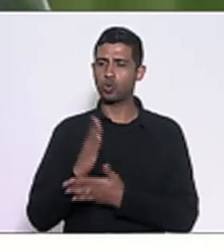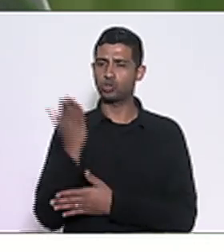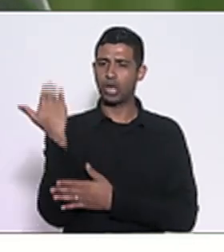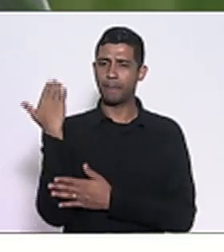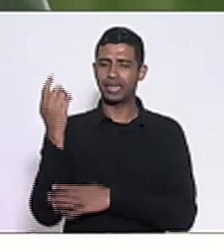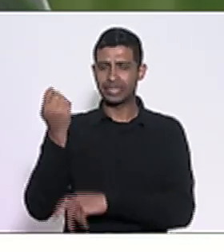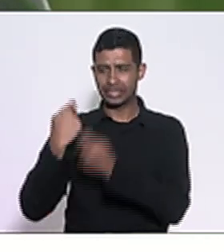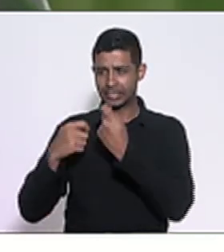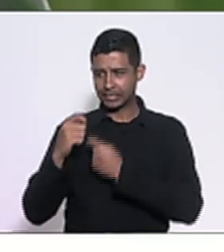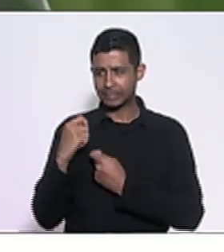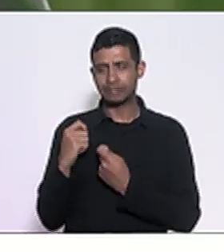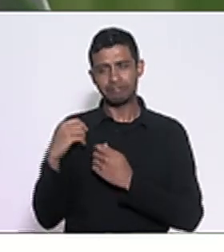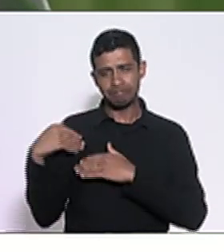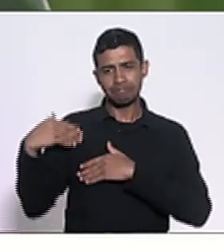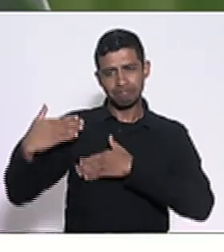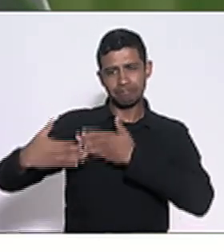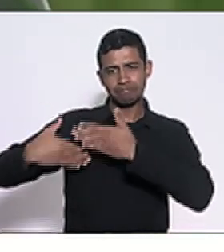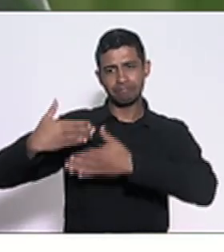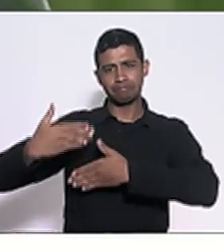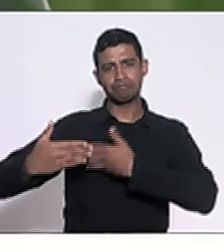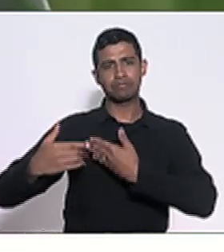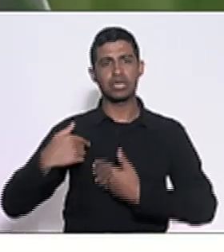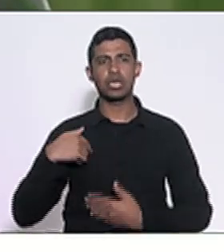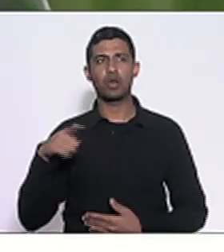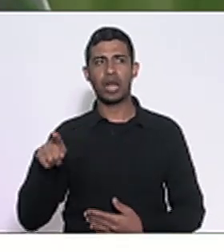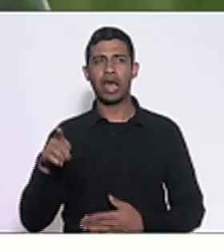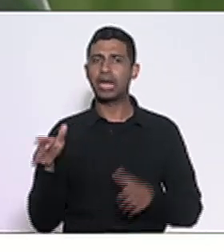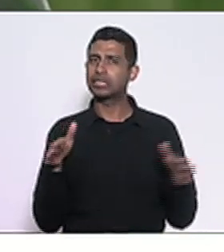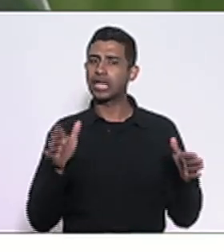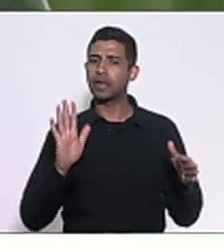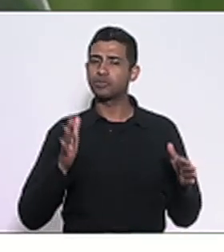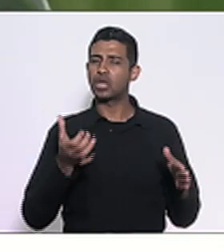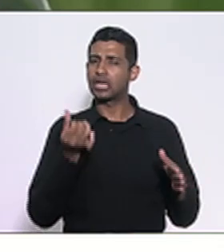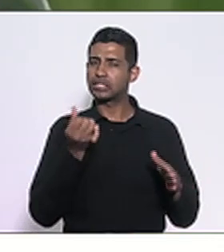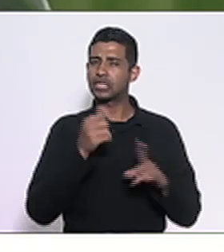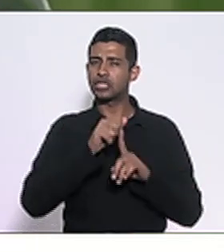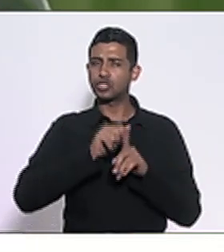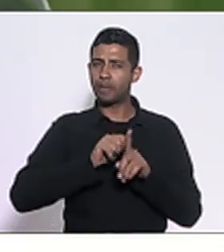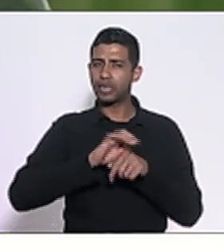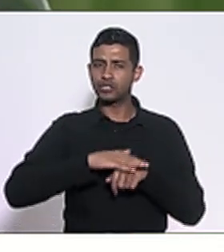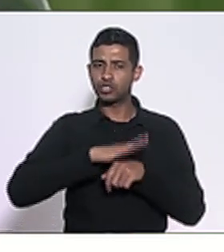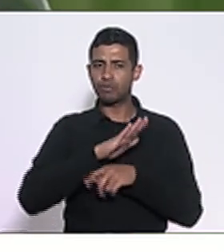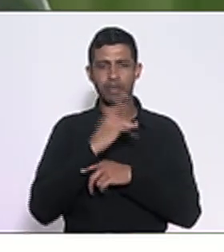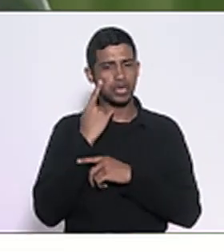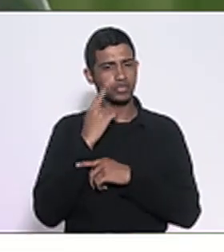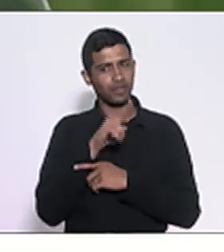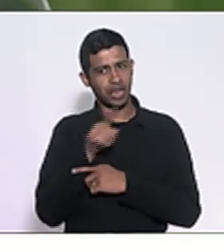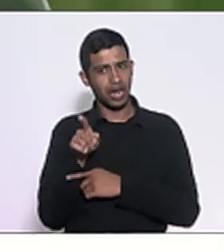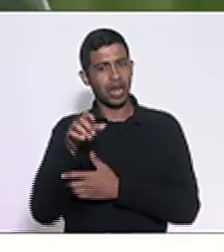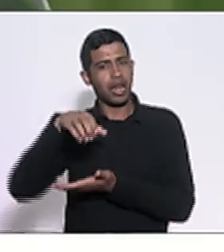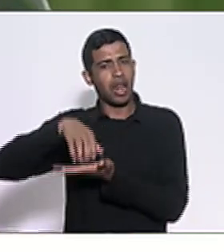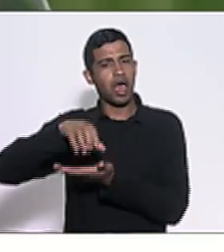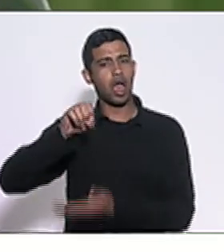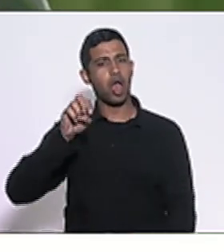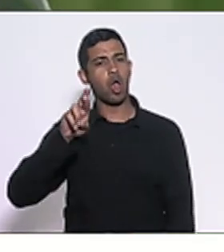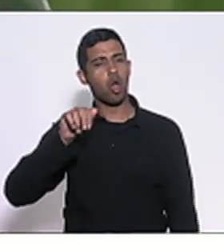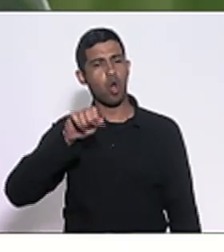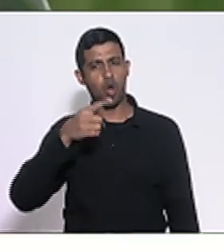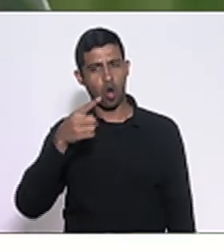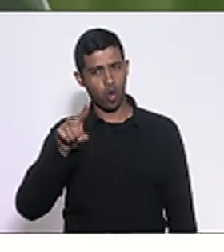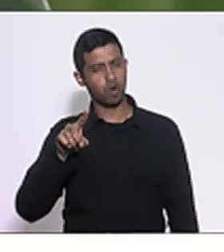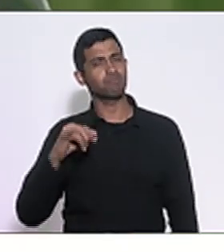mais de 6 meses lá, posso afirmar que realmente é um órgão de excelência no Estado. Temos nossas dificuldades.